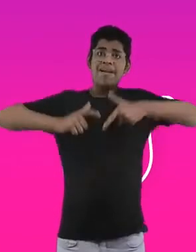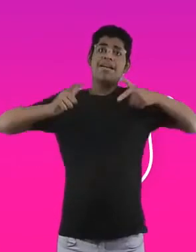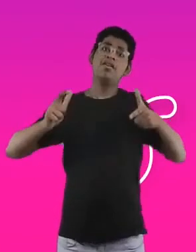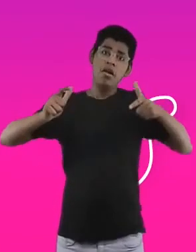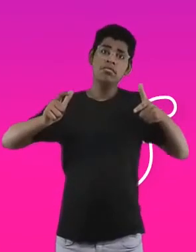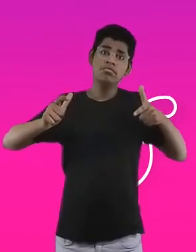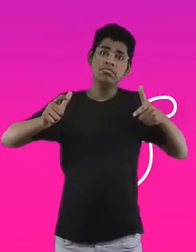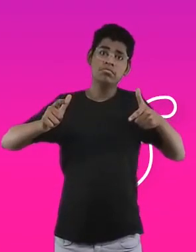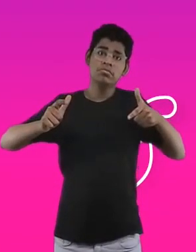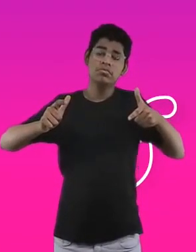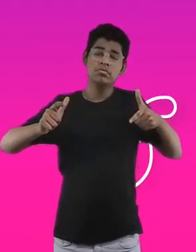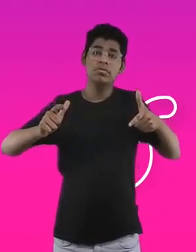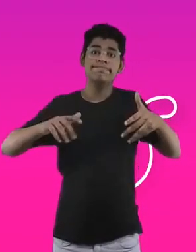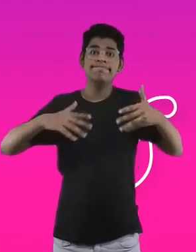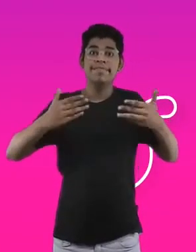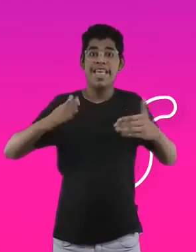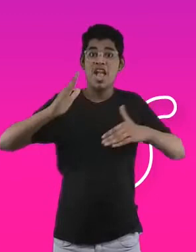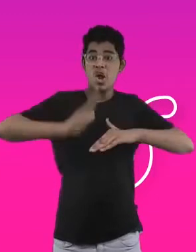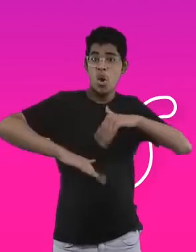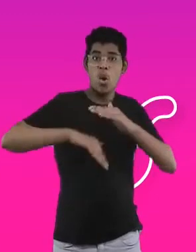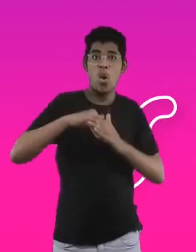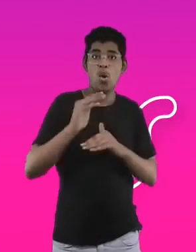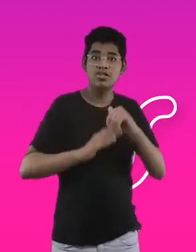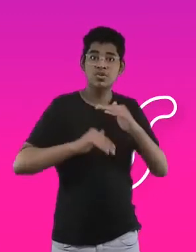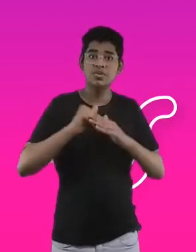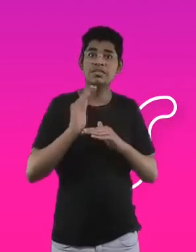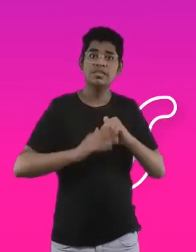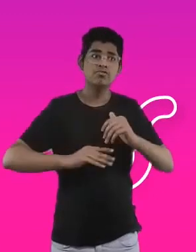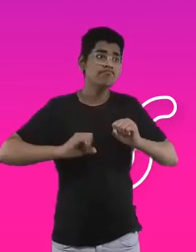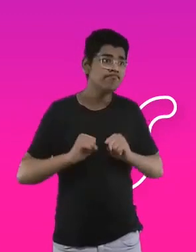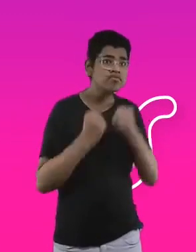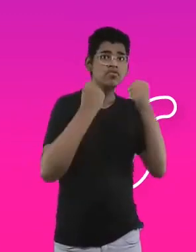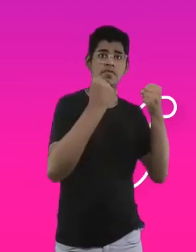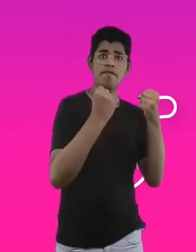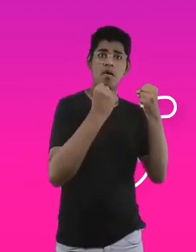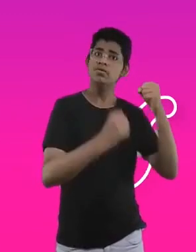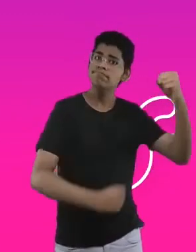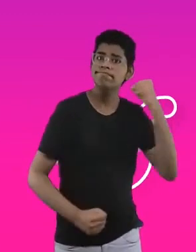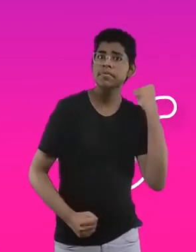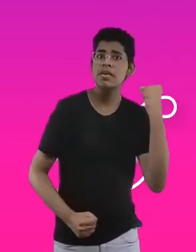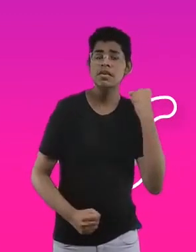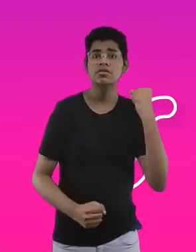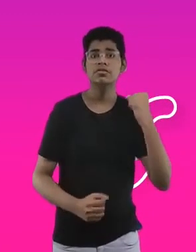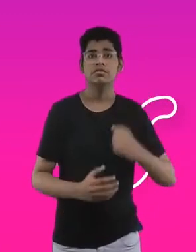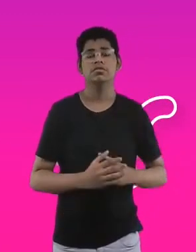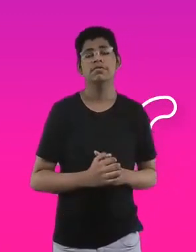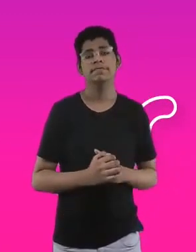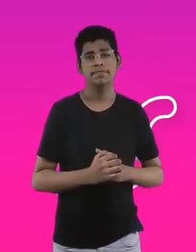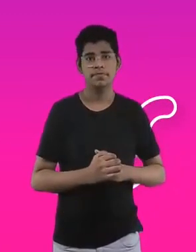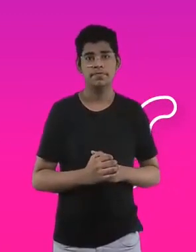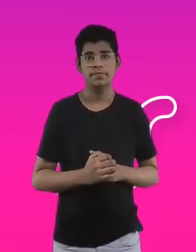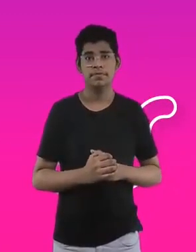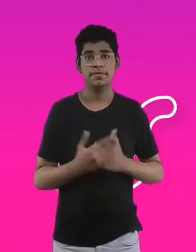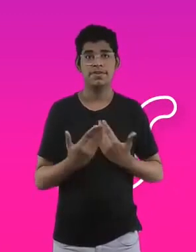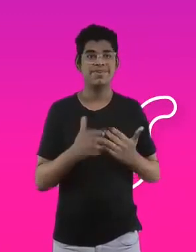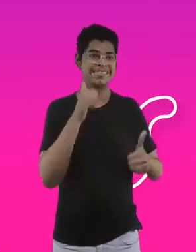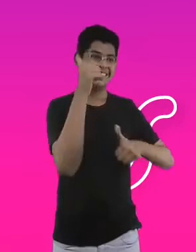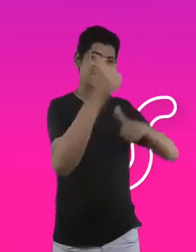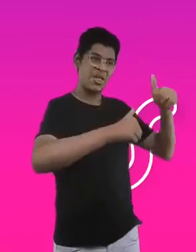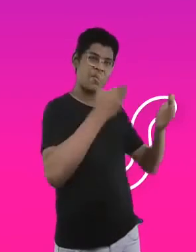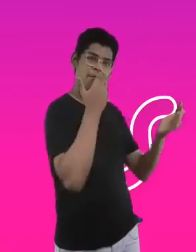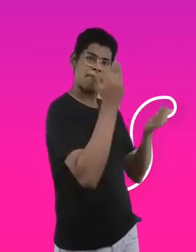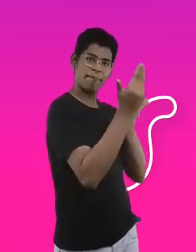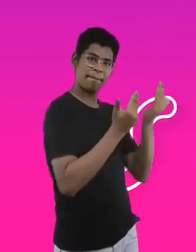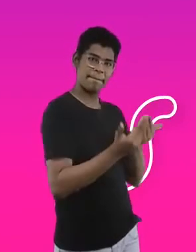ela é extremamente potente. E quando nós analisamos essa construção do cyberespaço